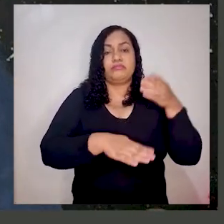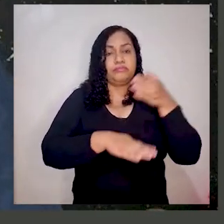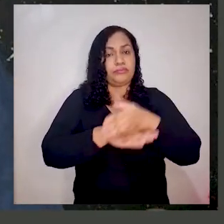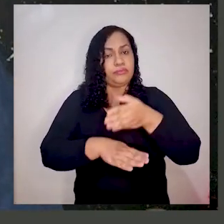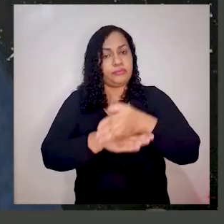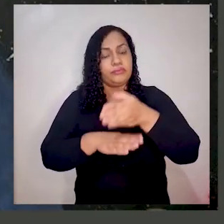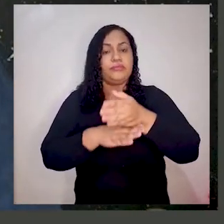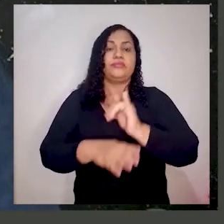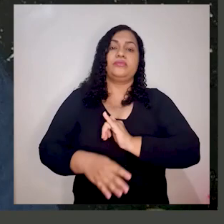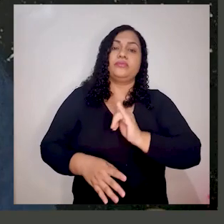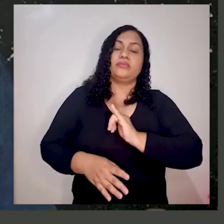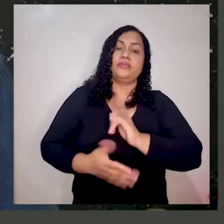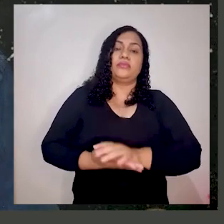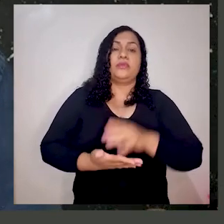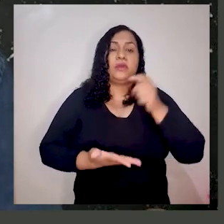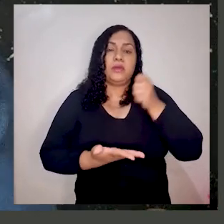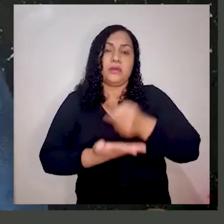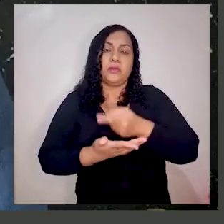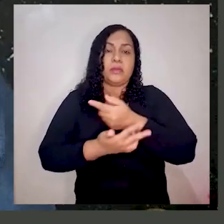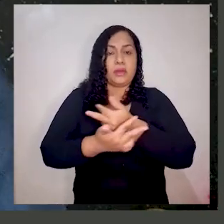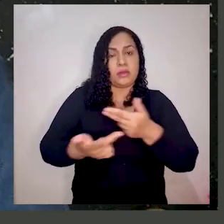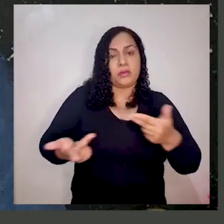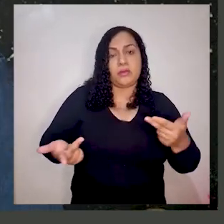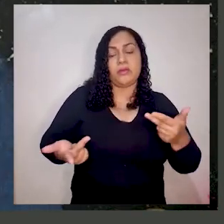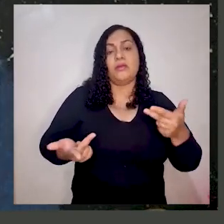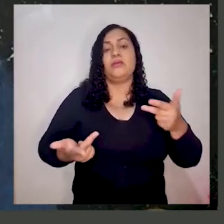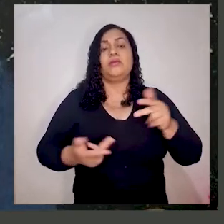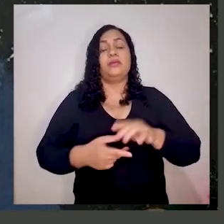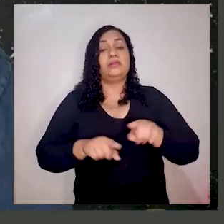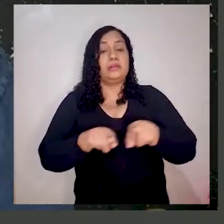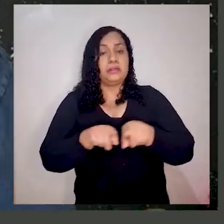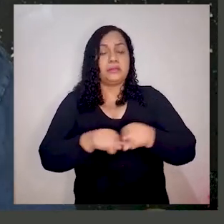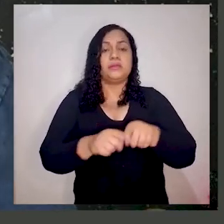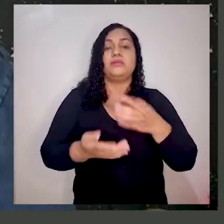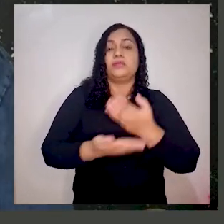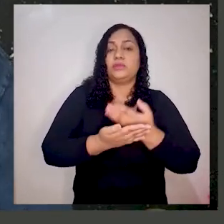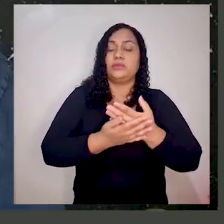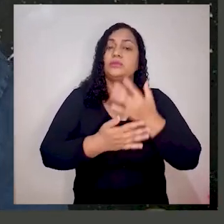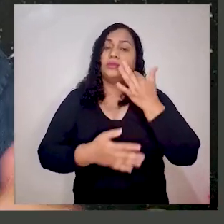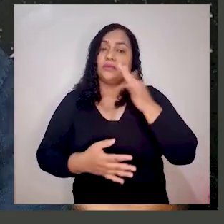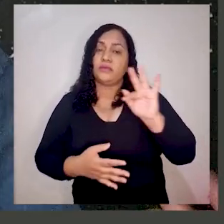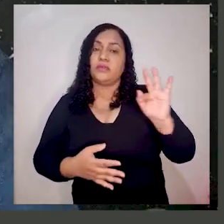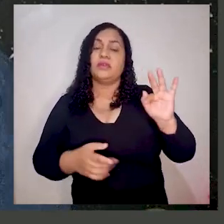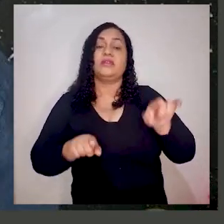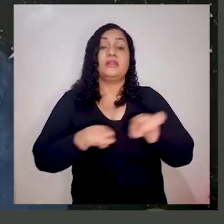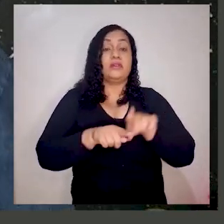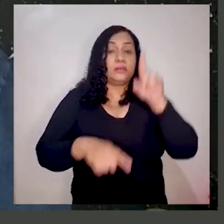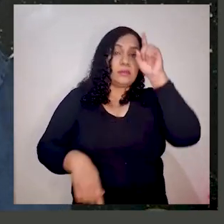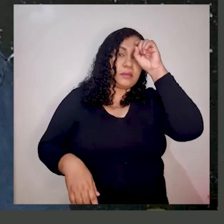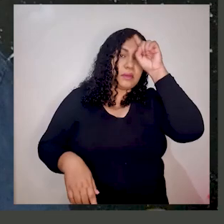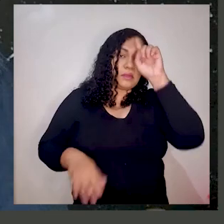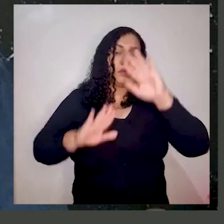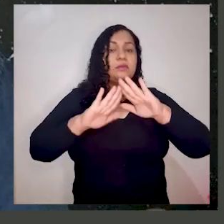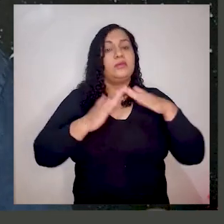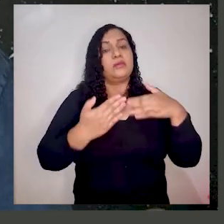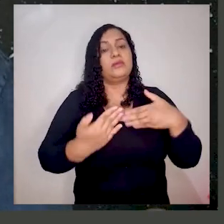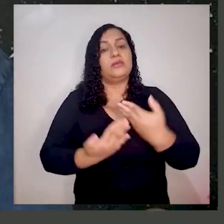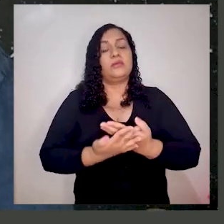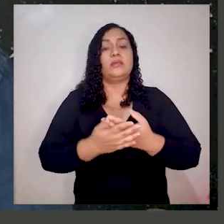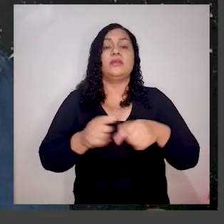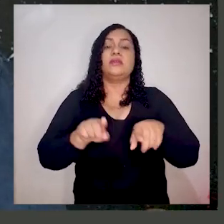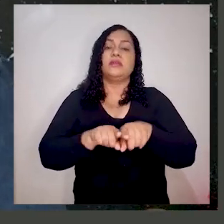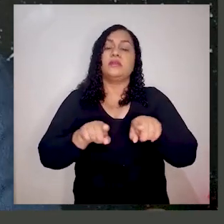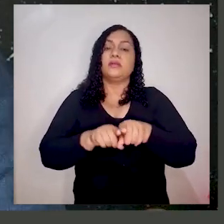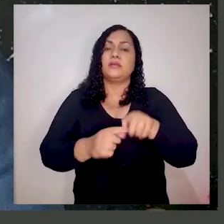vêm para Imperatriz em busca de compras, no atacado, por causa das faculdades, das escolas, dos